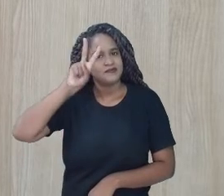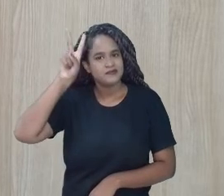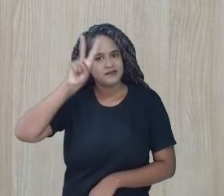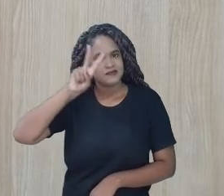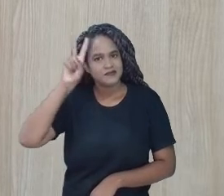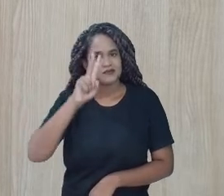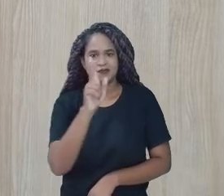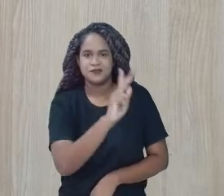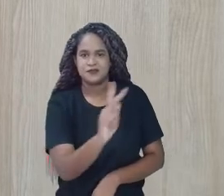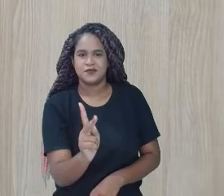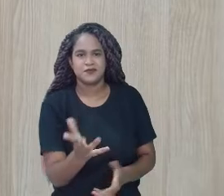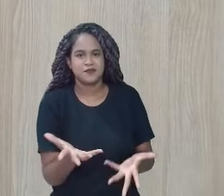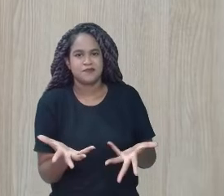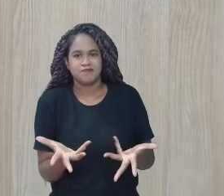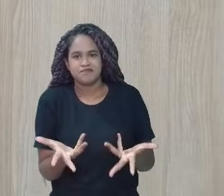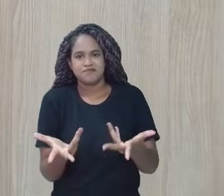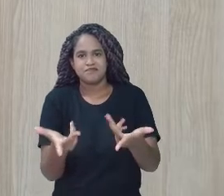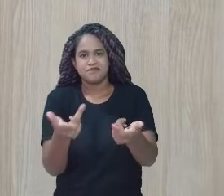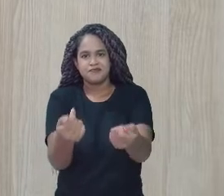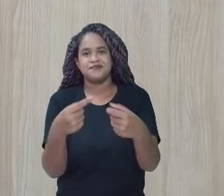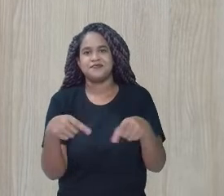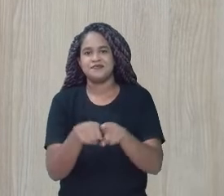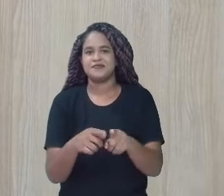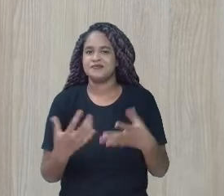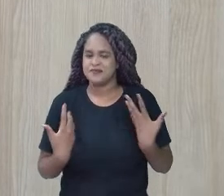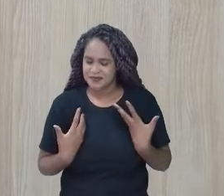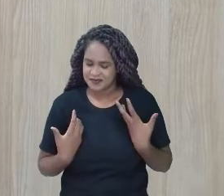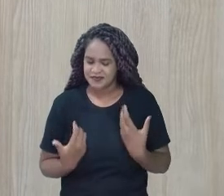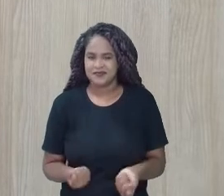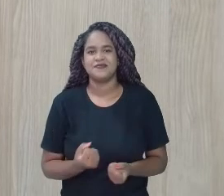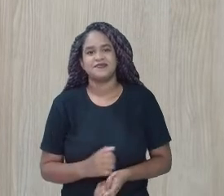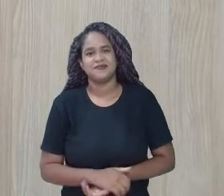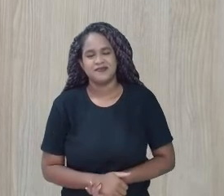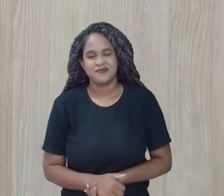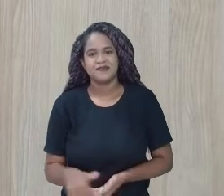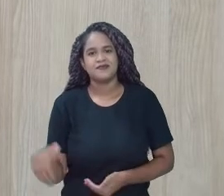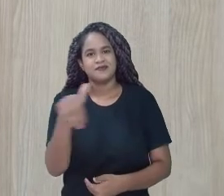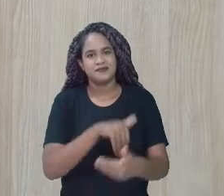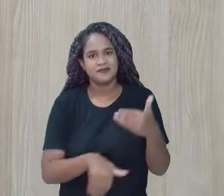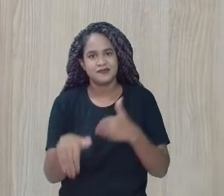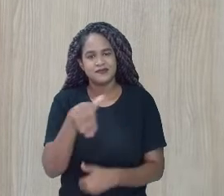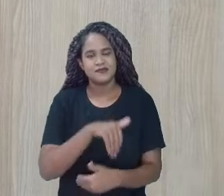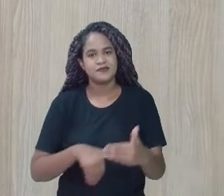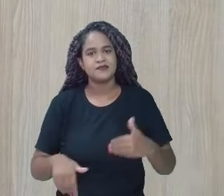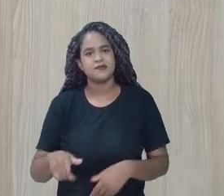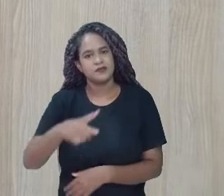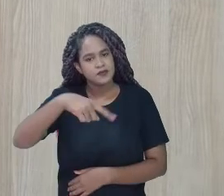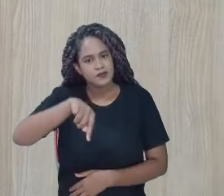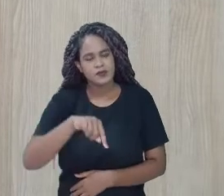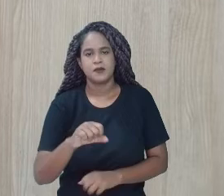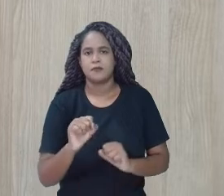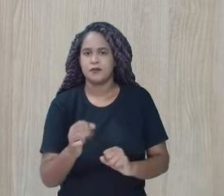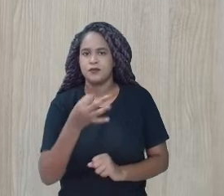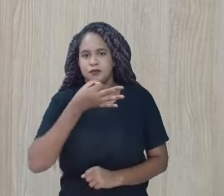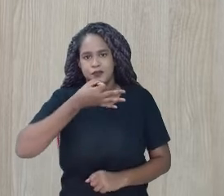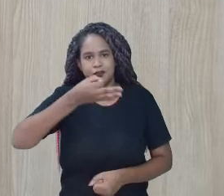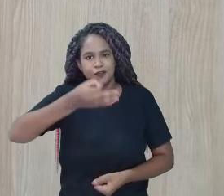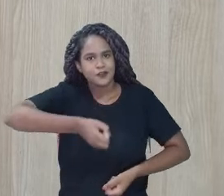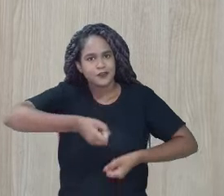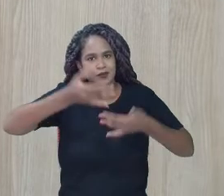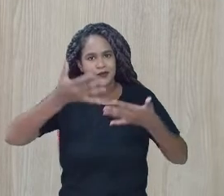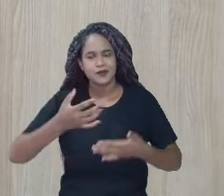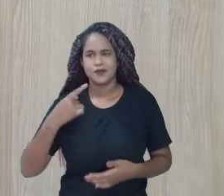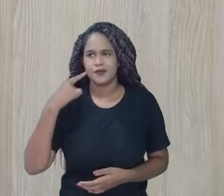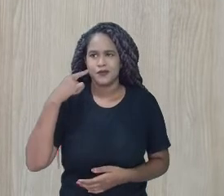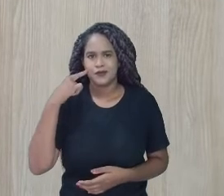esse professor maravilhoso também. Vamos lá participar, façam comentários, né? Tirem dúvidas,